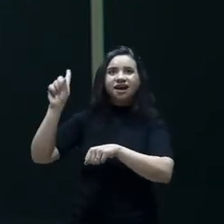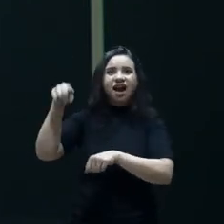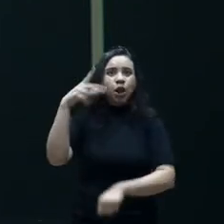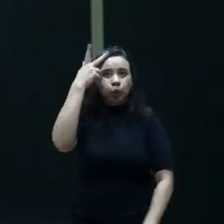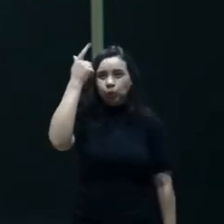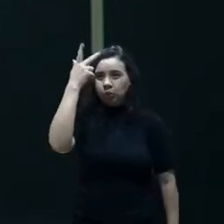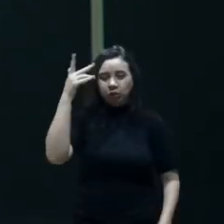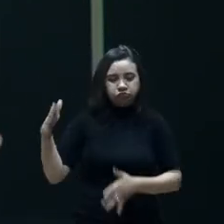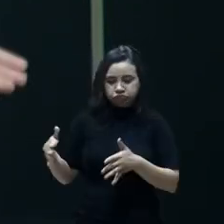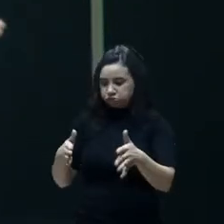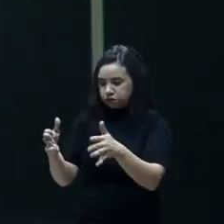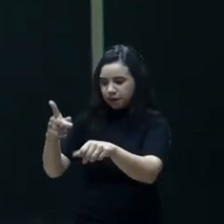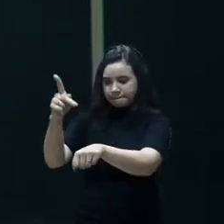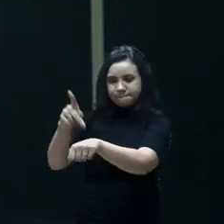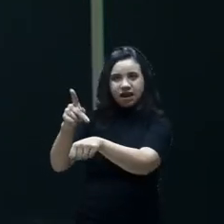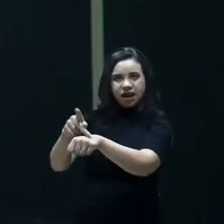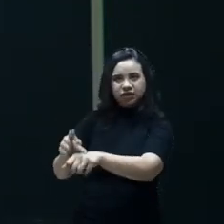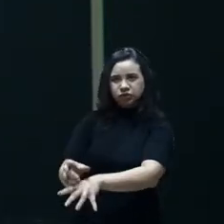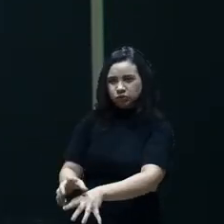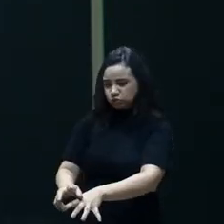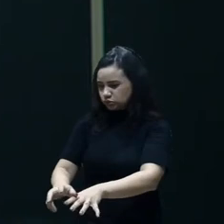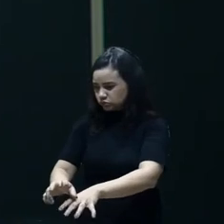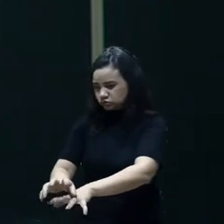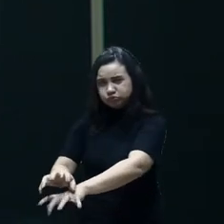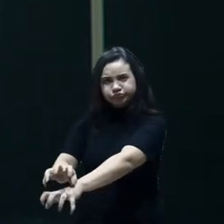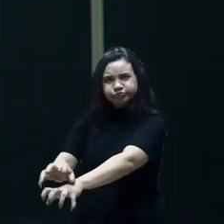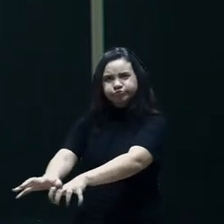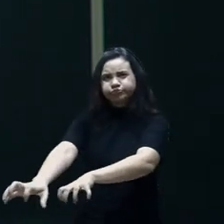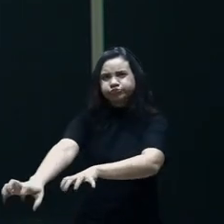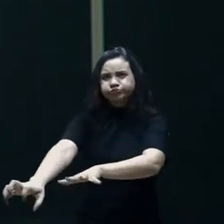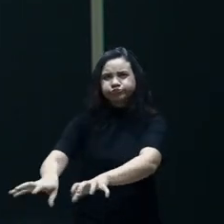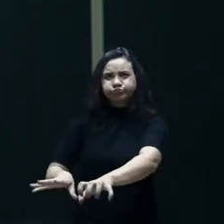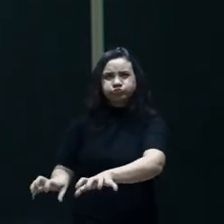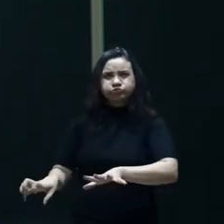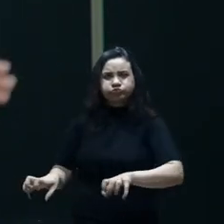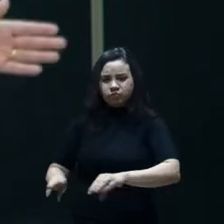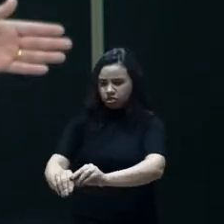terreno. Pedras embaixo e uma parte de solo acima,